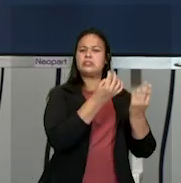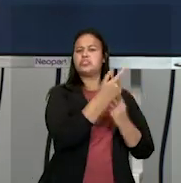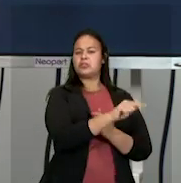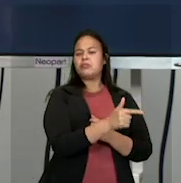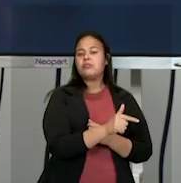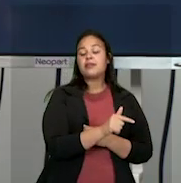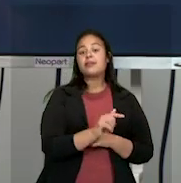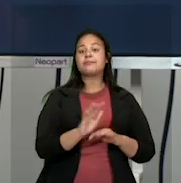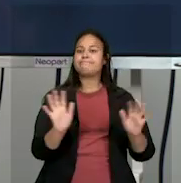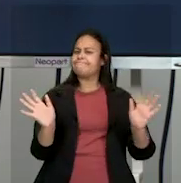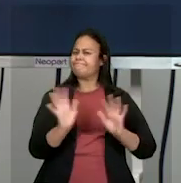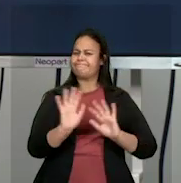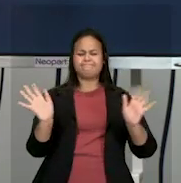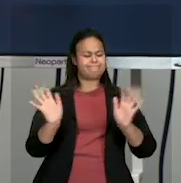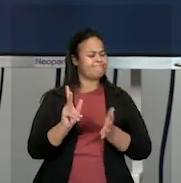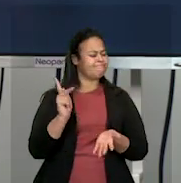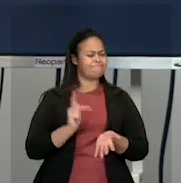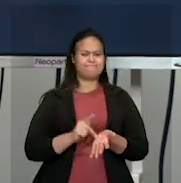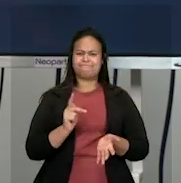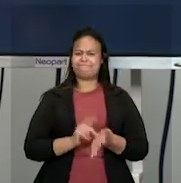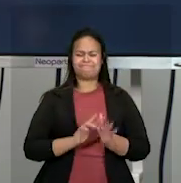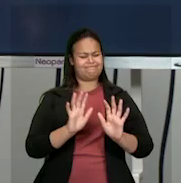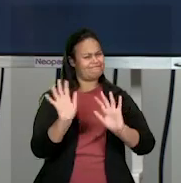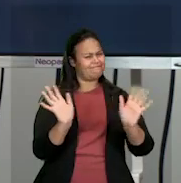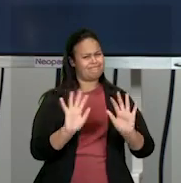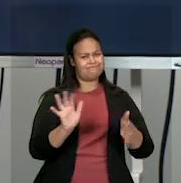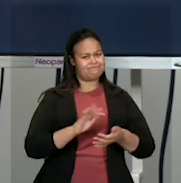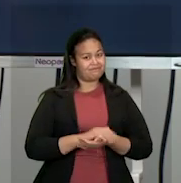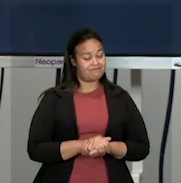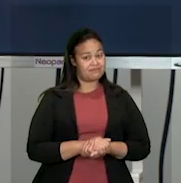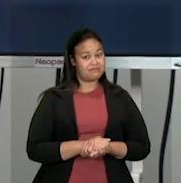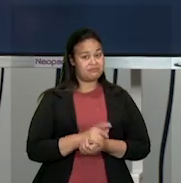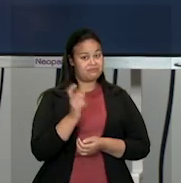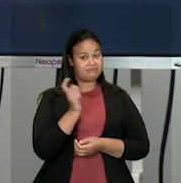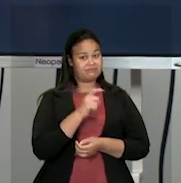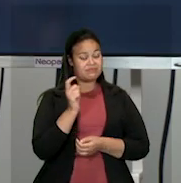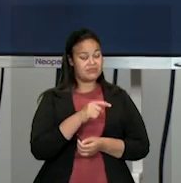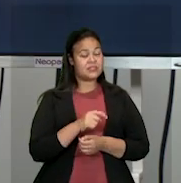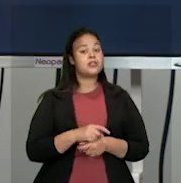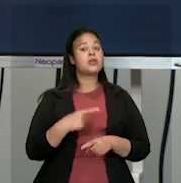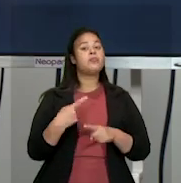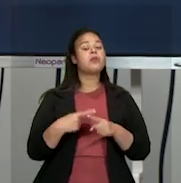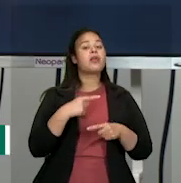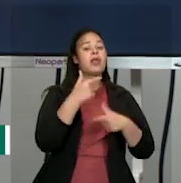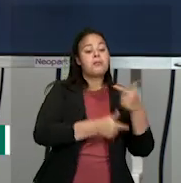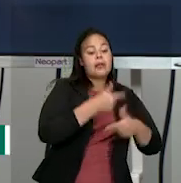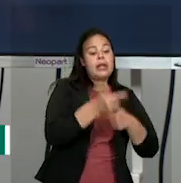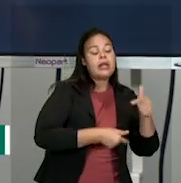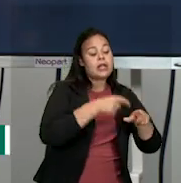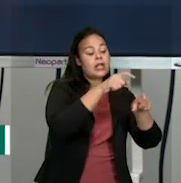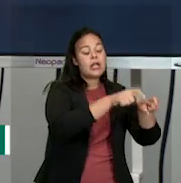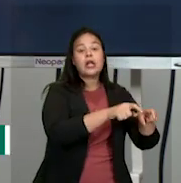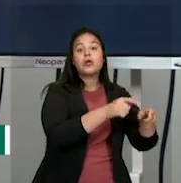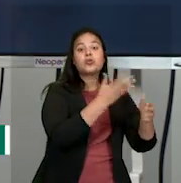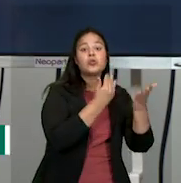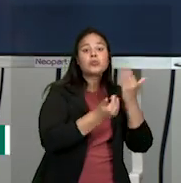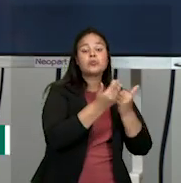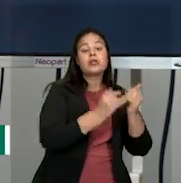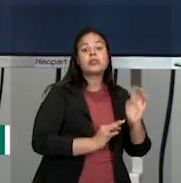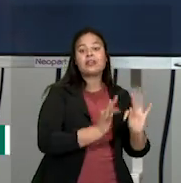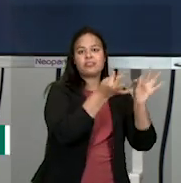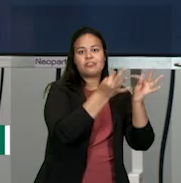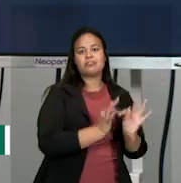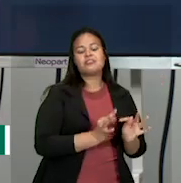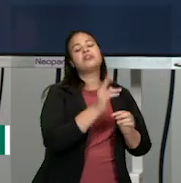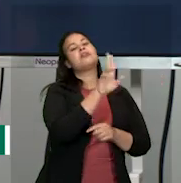na cidade. E isso não é verdade. Hoje, a produção de alimento, ela envolve muita